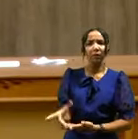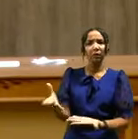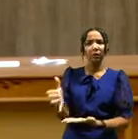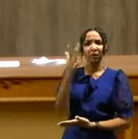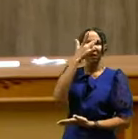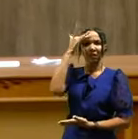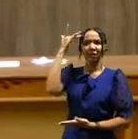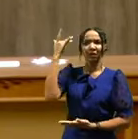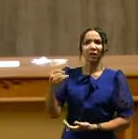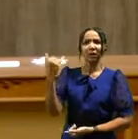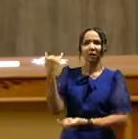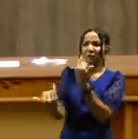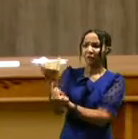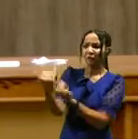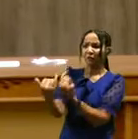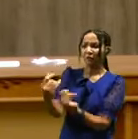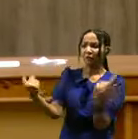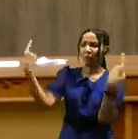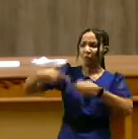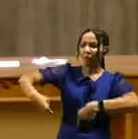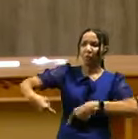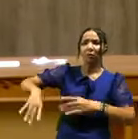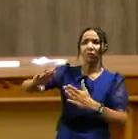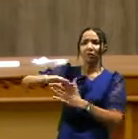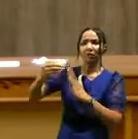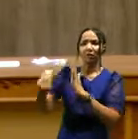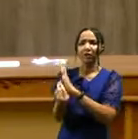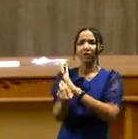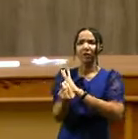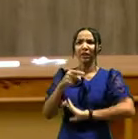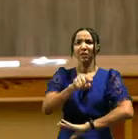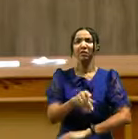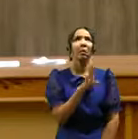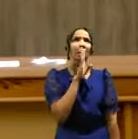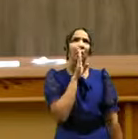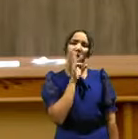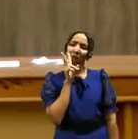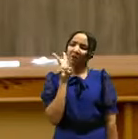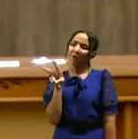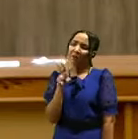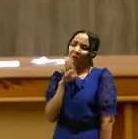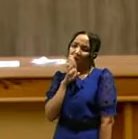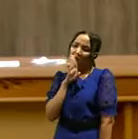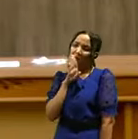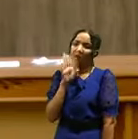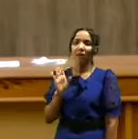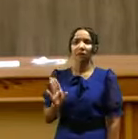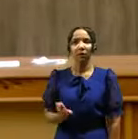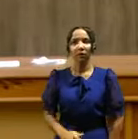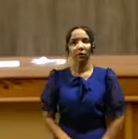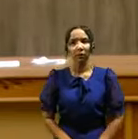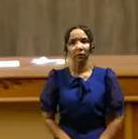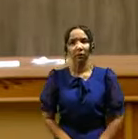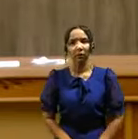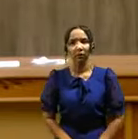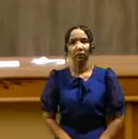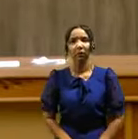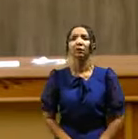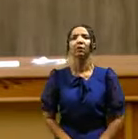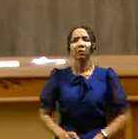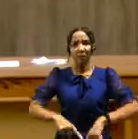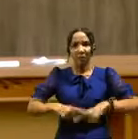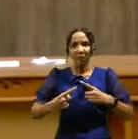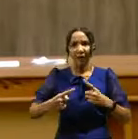crente aqui que quando é pra política ele abre a boca esculhamba todo mundo para evangelizar ele não vai nem que